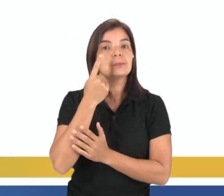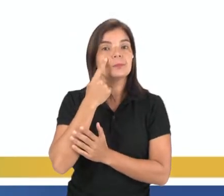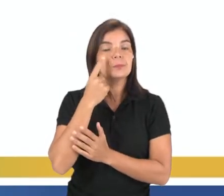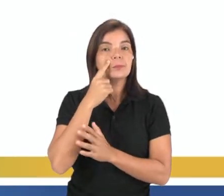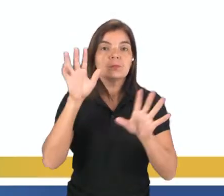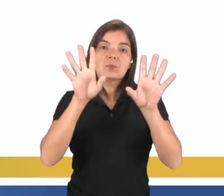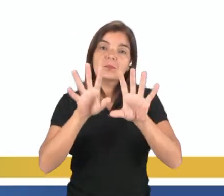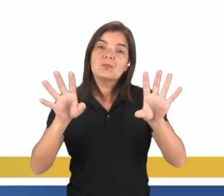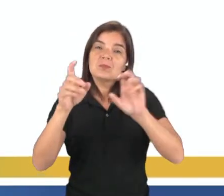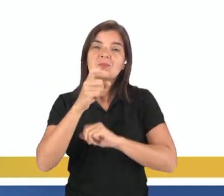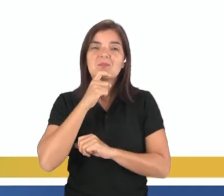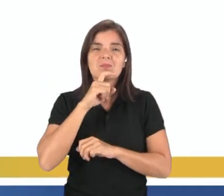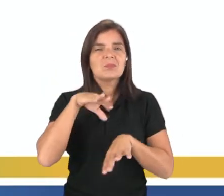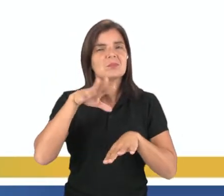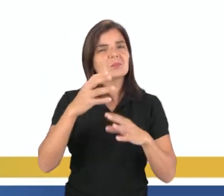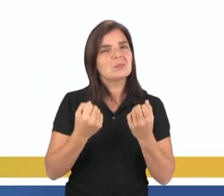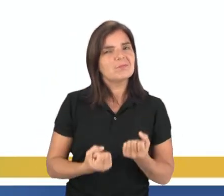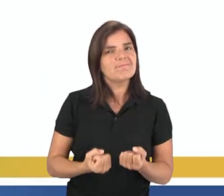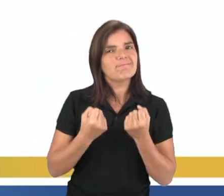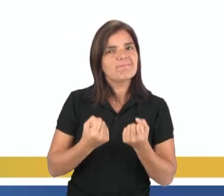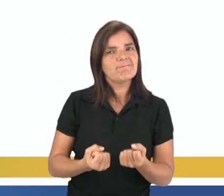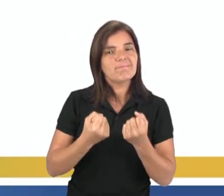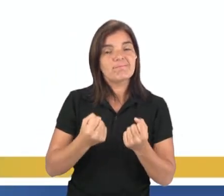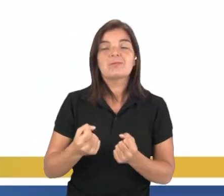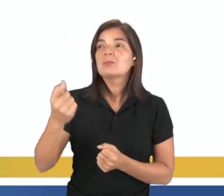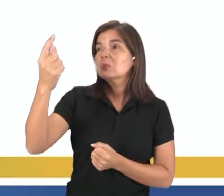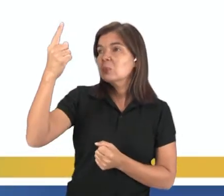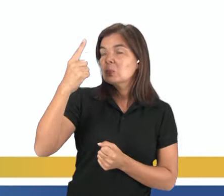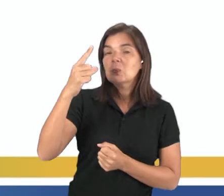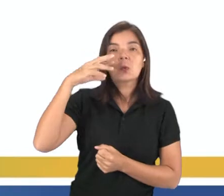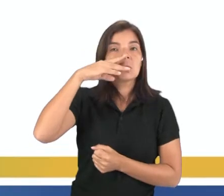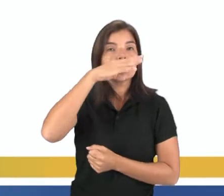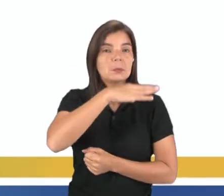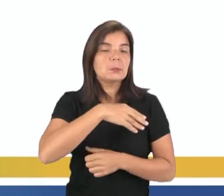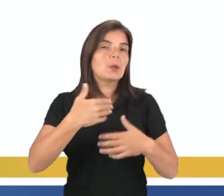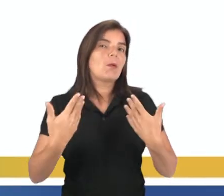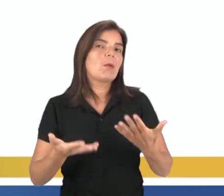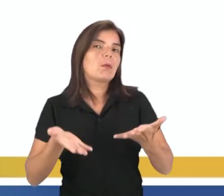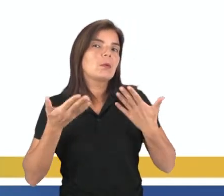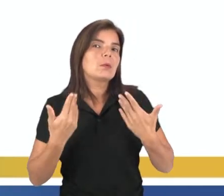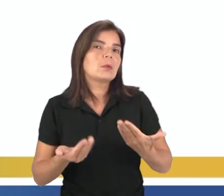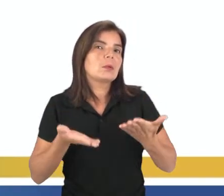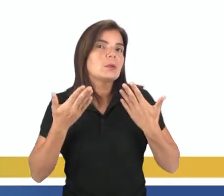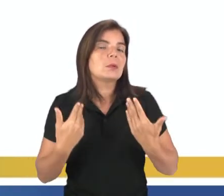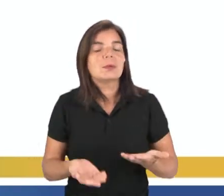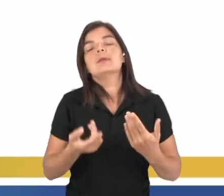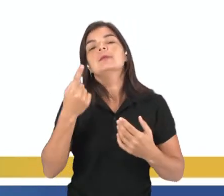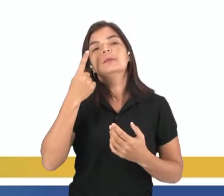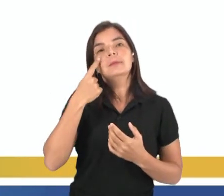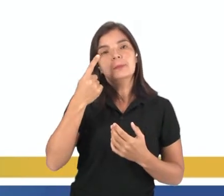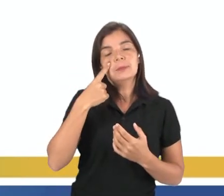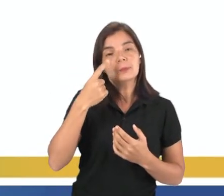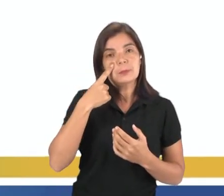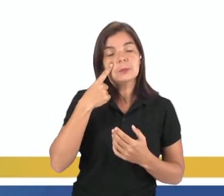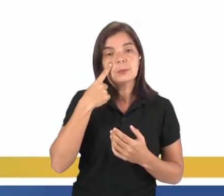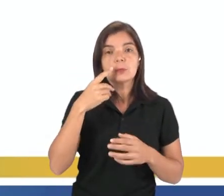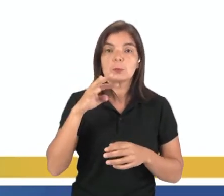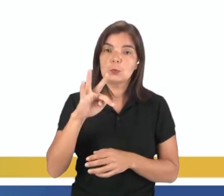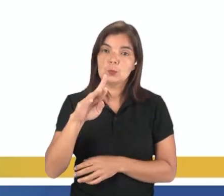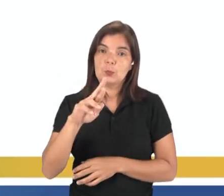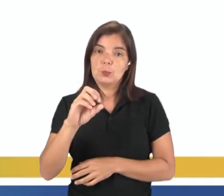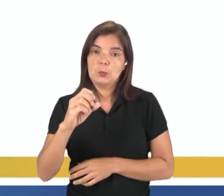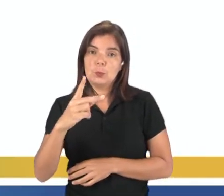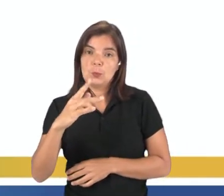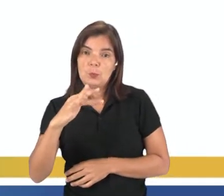o ar frio, ele é mais pesado, tá? E o ar quente é mais leve. Então vejam que essas correntes de ar quente, elas saem dos trópicos, né? Ali